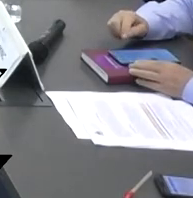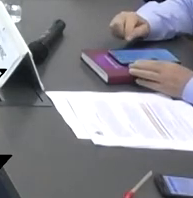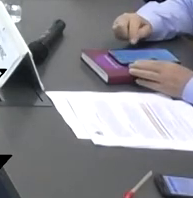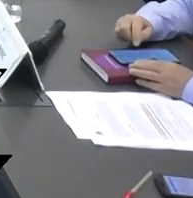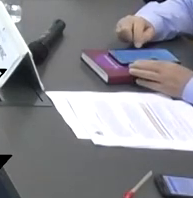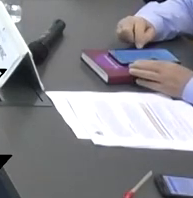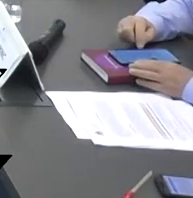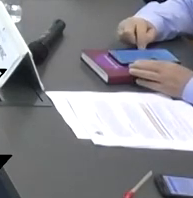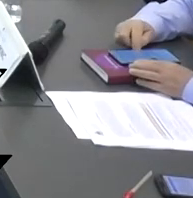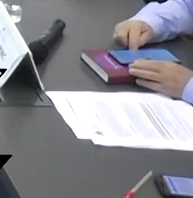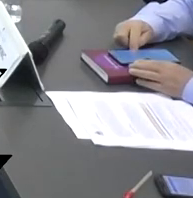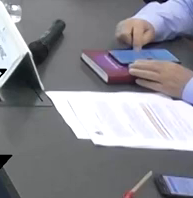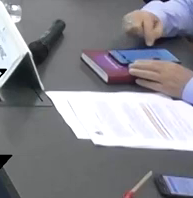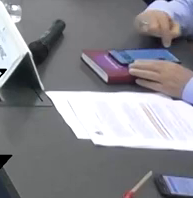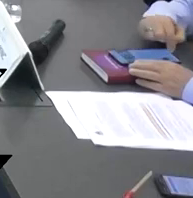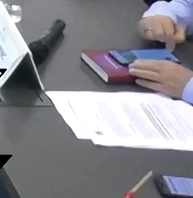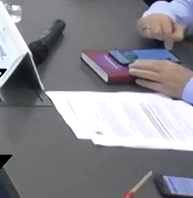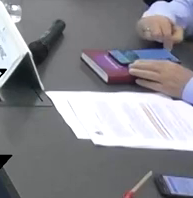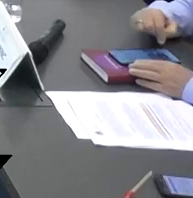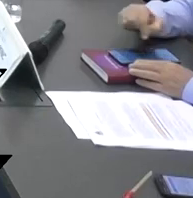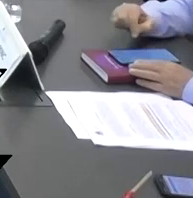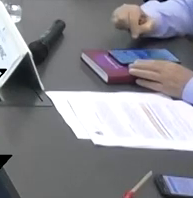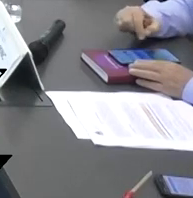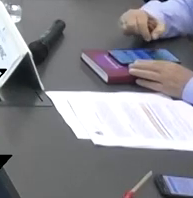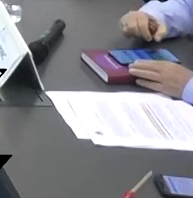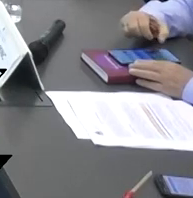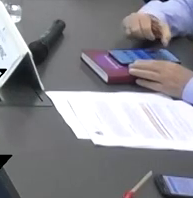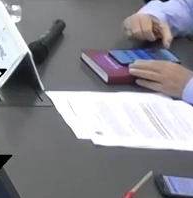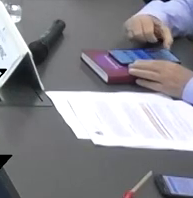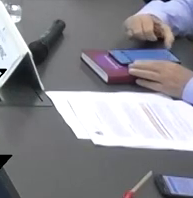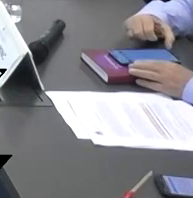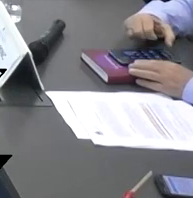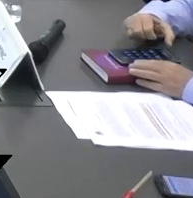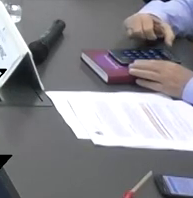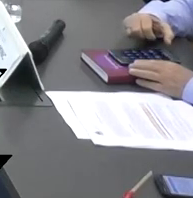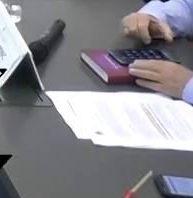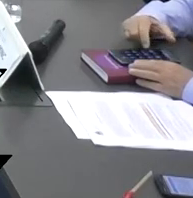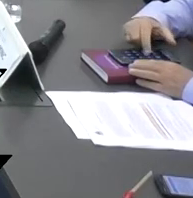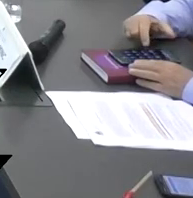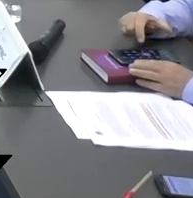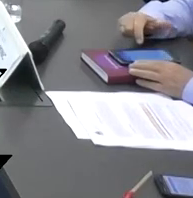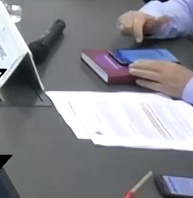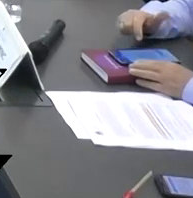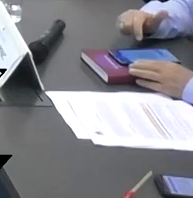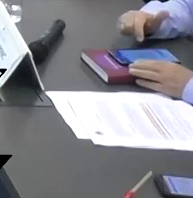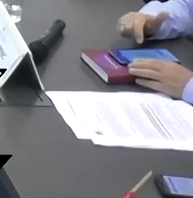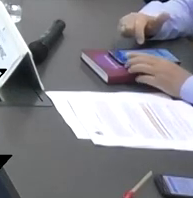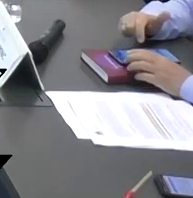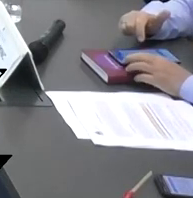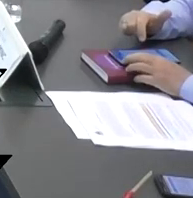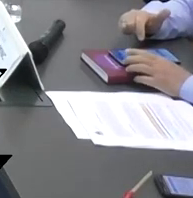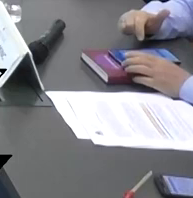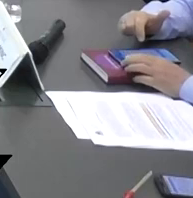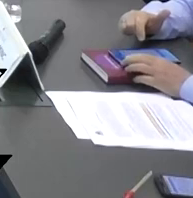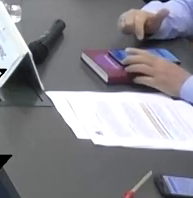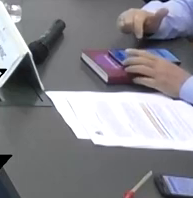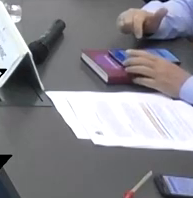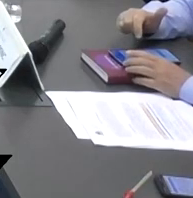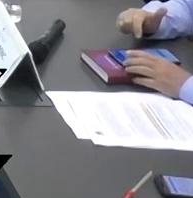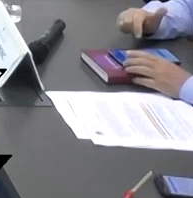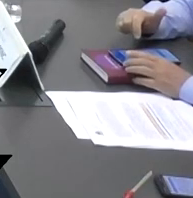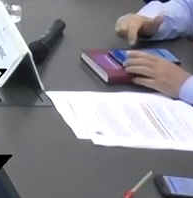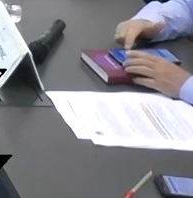não pode um decreto criar regras Gerais né ele tem que ser ele tem que tratar de temas específicos mas ainda que nós fizemos um esforço aqui